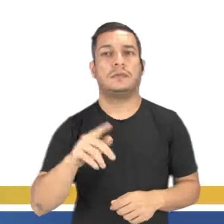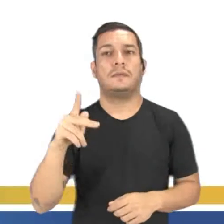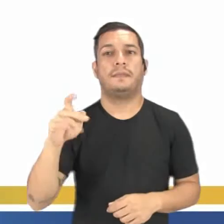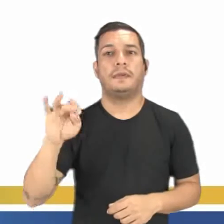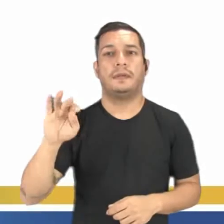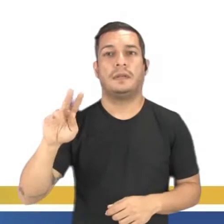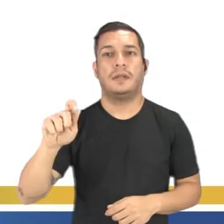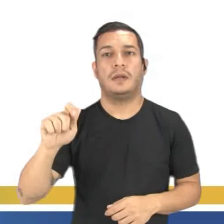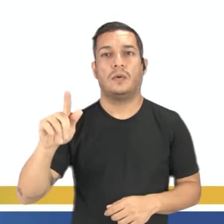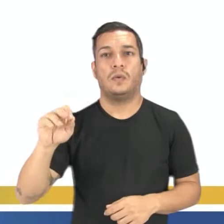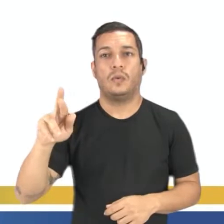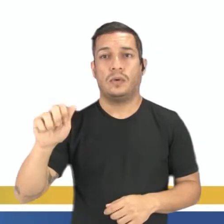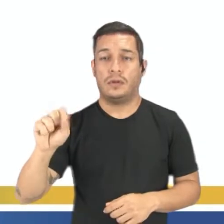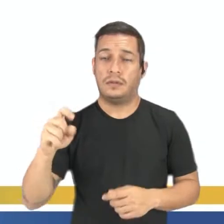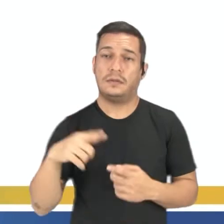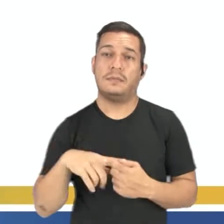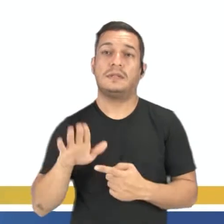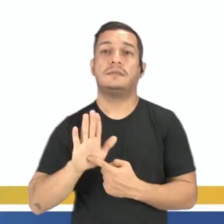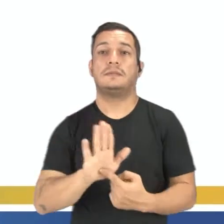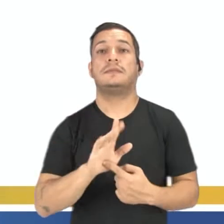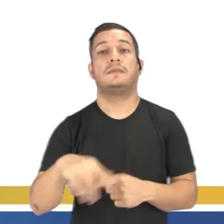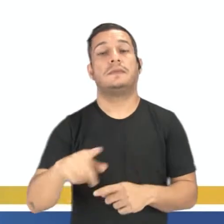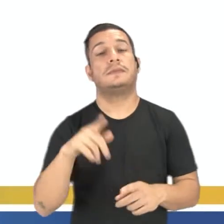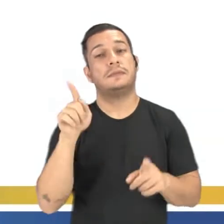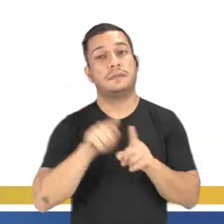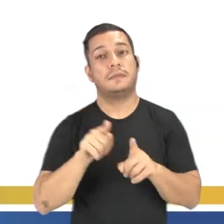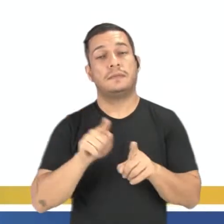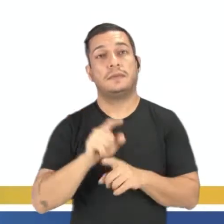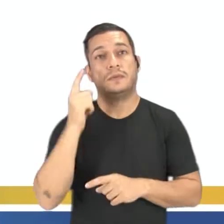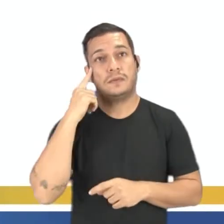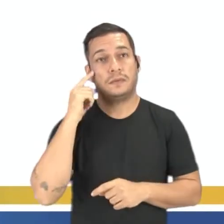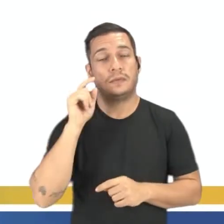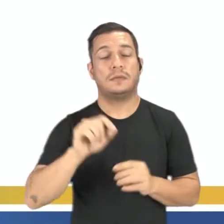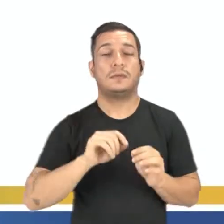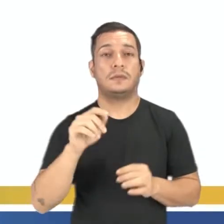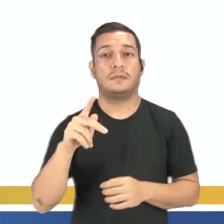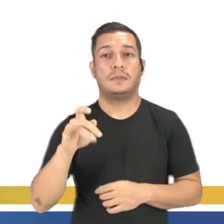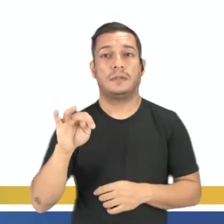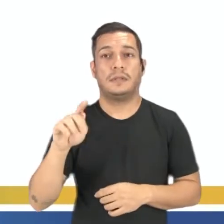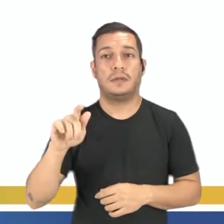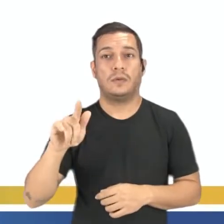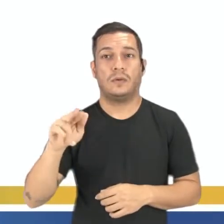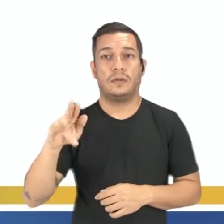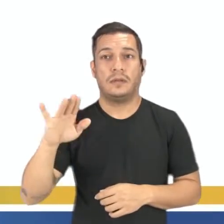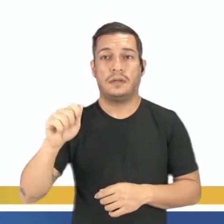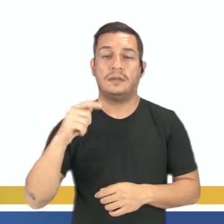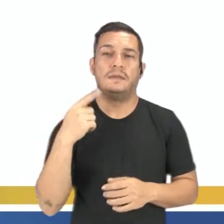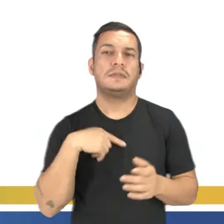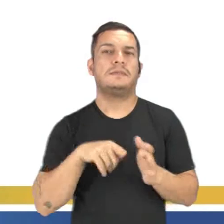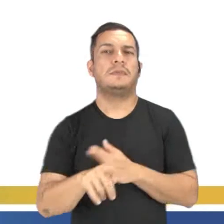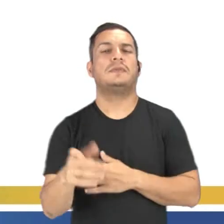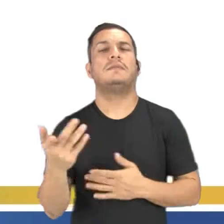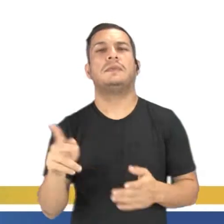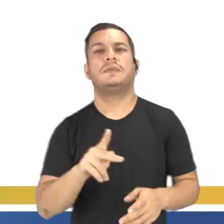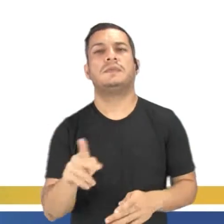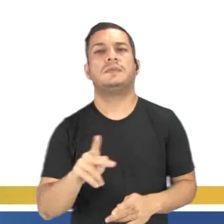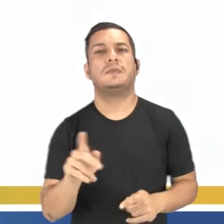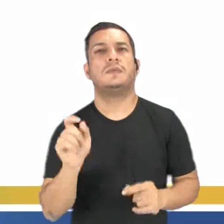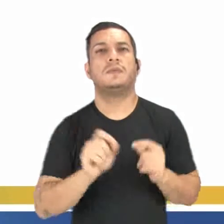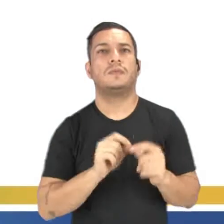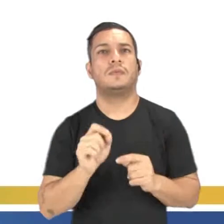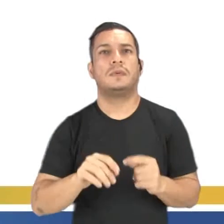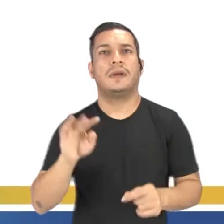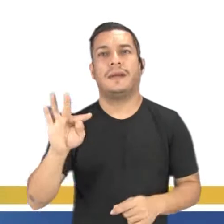Pitágoras, mas também quero trazer para você a ideia de trabalhar com as ternas pitagóricas. E aí você me pergunta, professor, o que